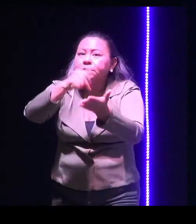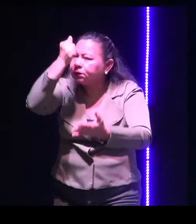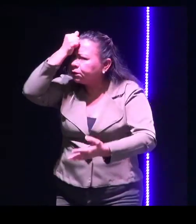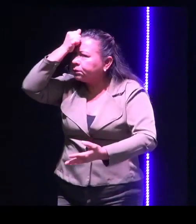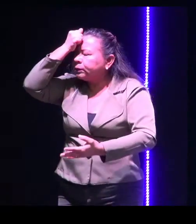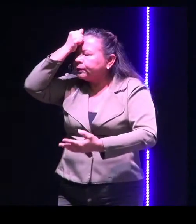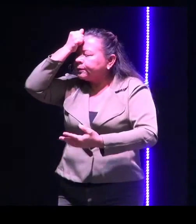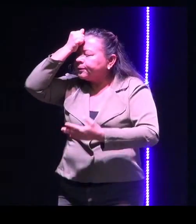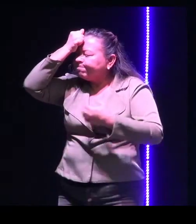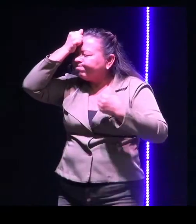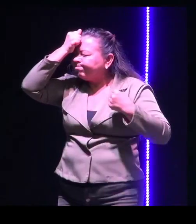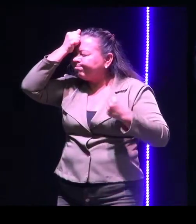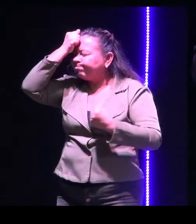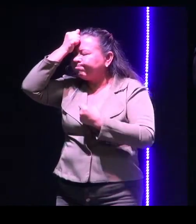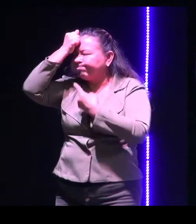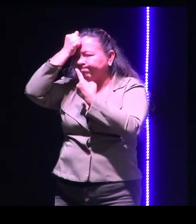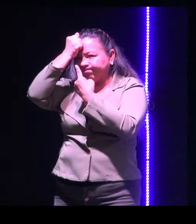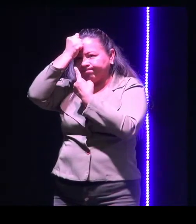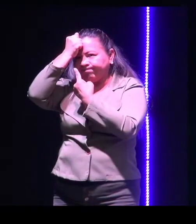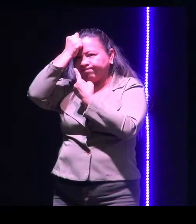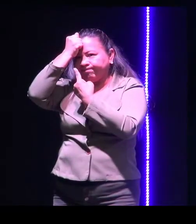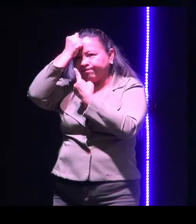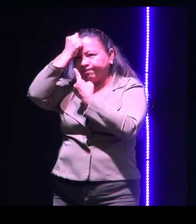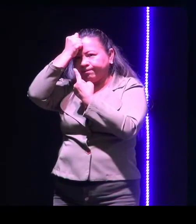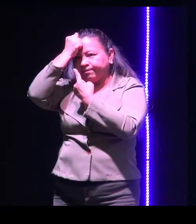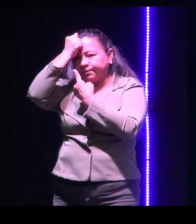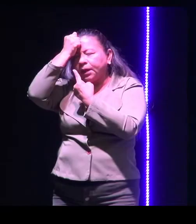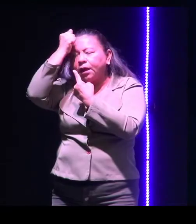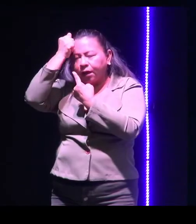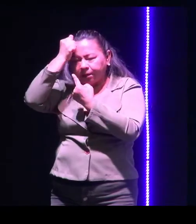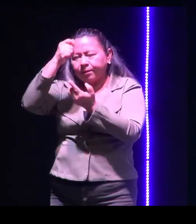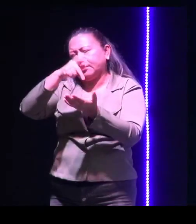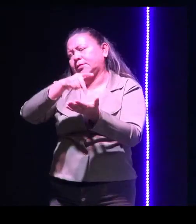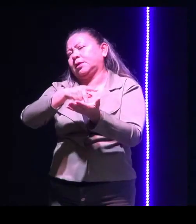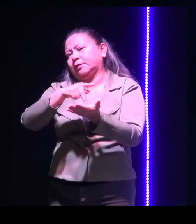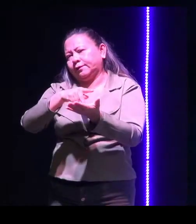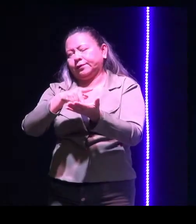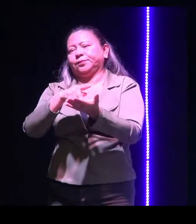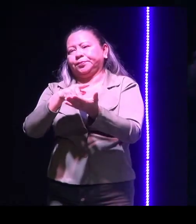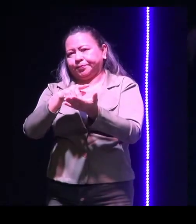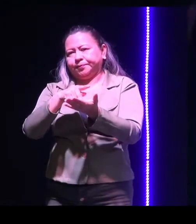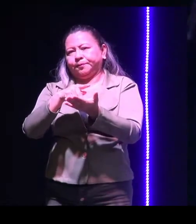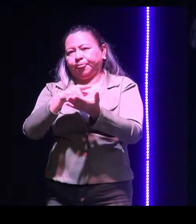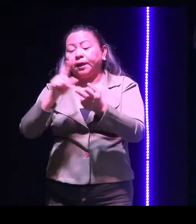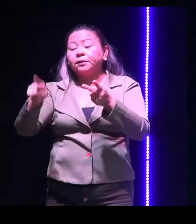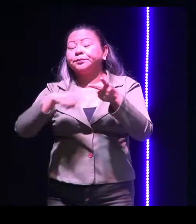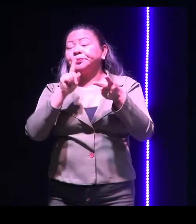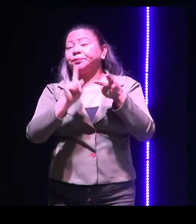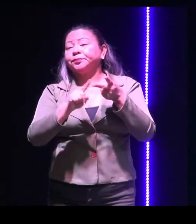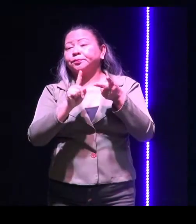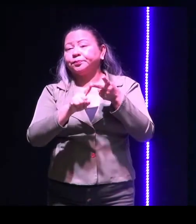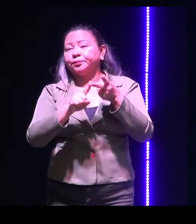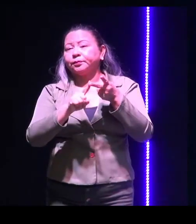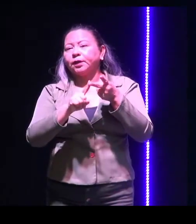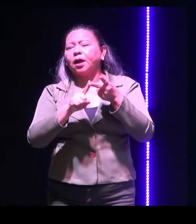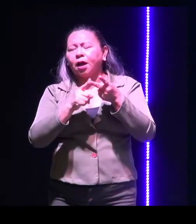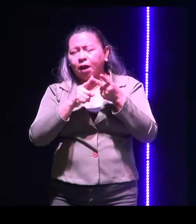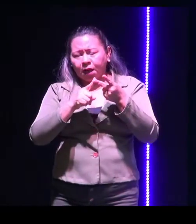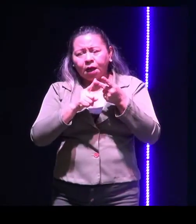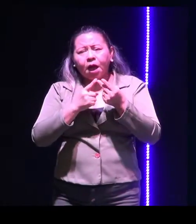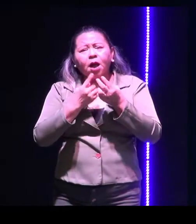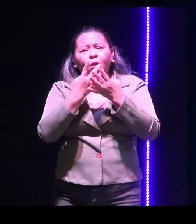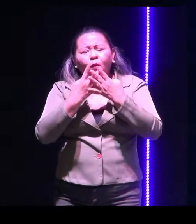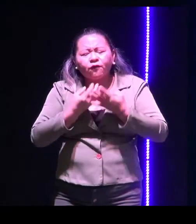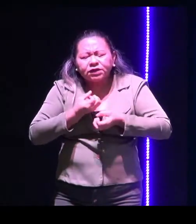Arrependa-se do seu pecado. É a primeira coisa, arrependimento. Arrependa-se dos seus pecados. A segunda coisa é confesse.